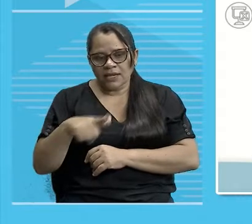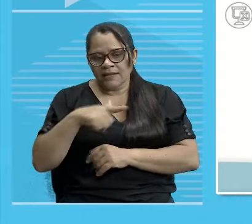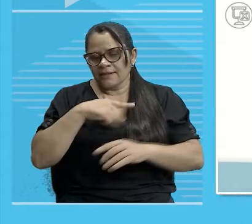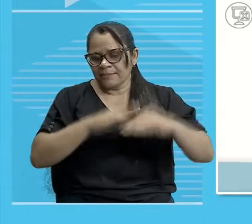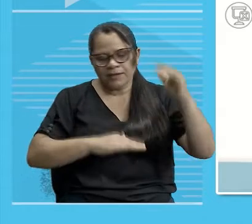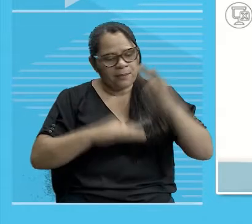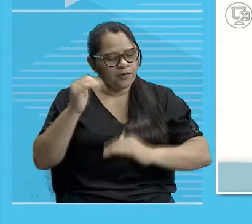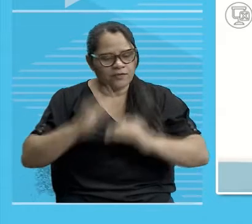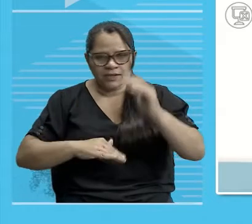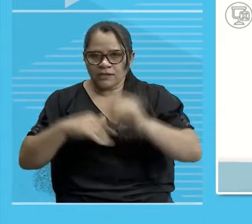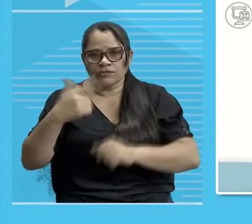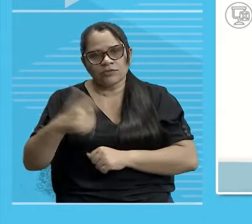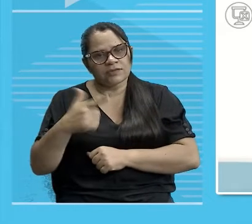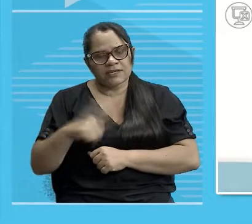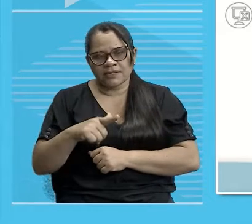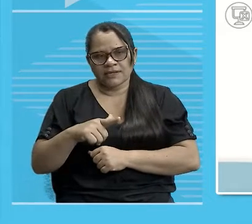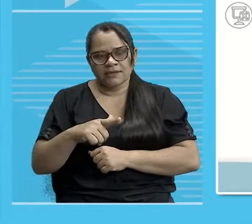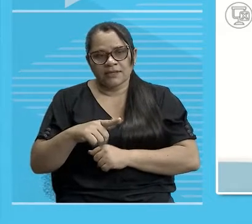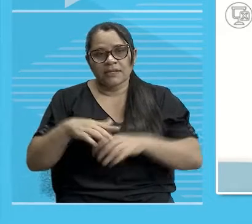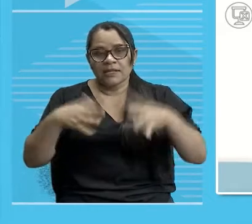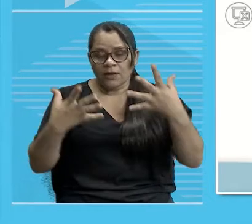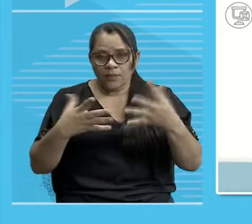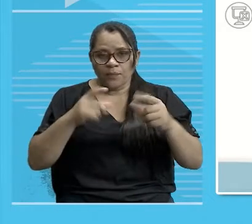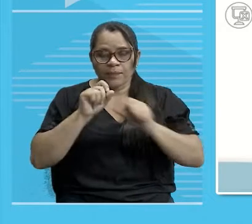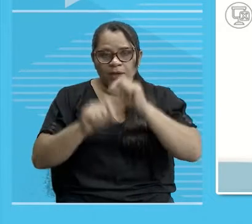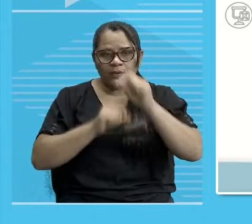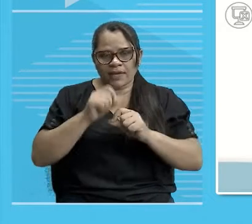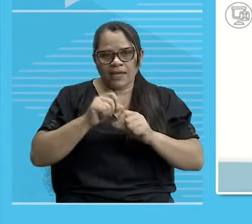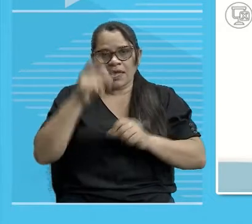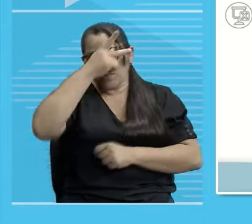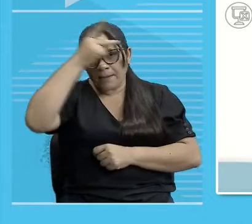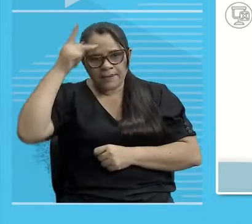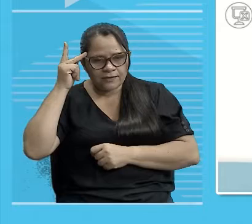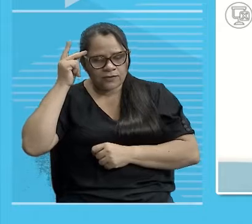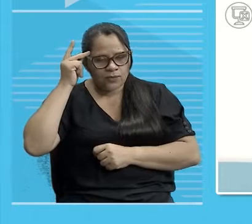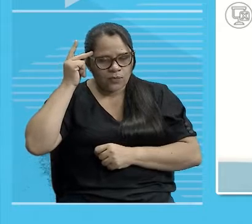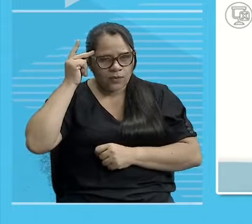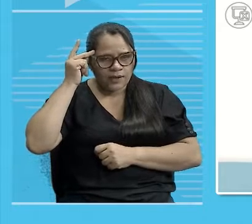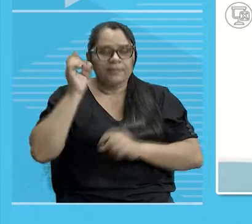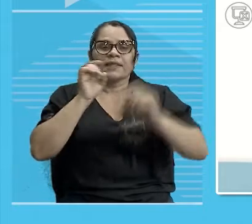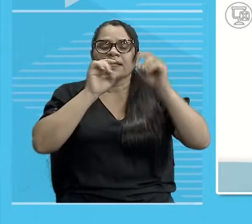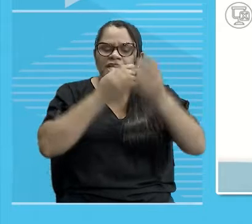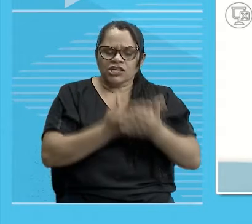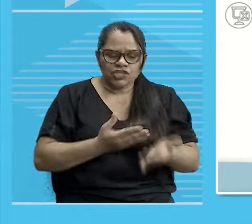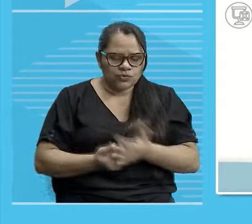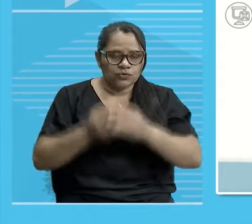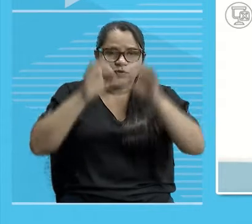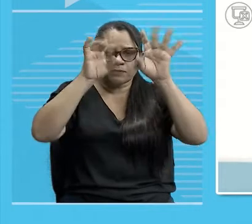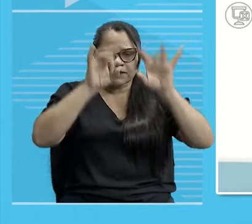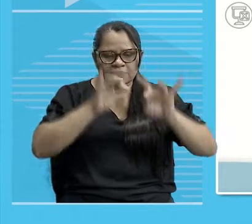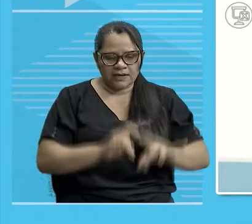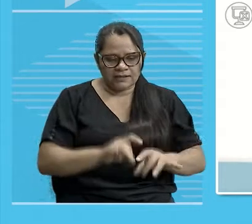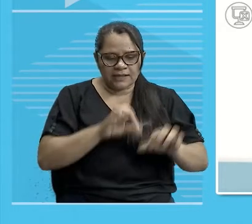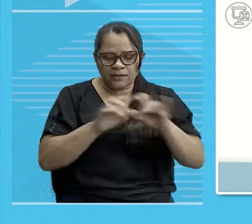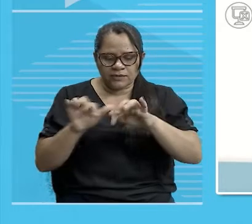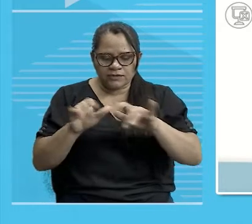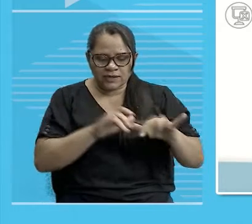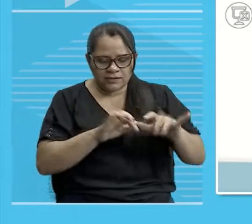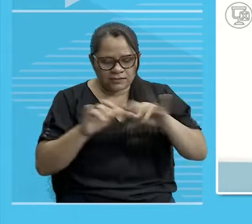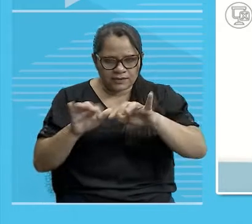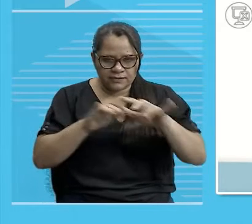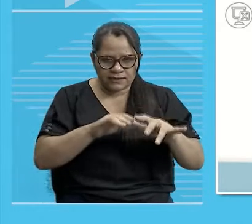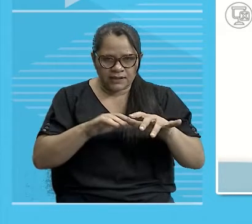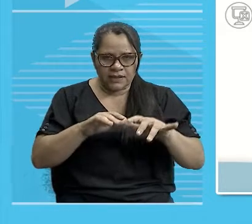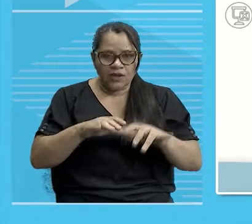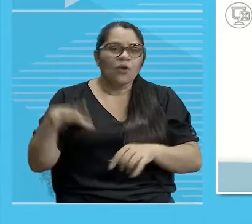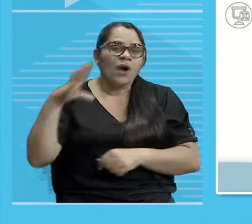datilógrafa era alguém que era especializado em máquina de escrever que sabia escrever com rapidez e sem